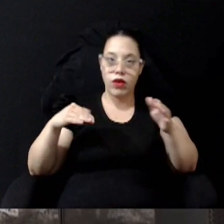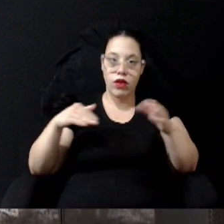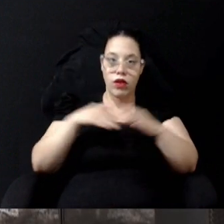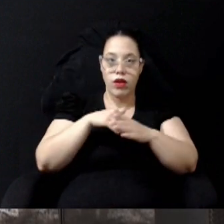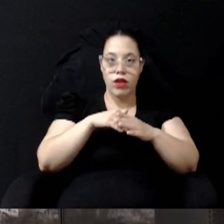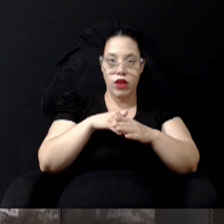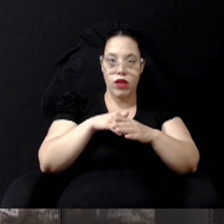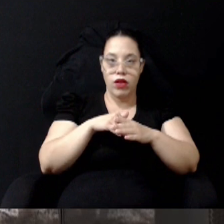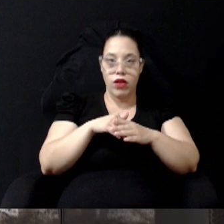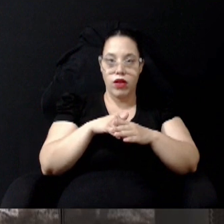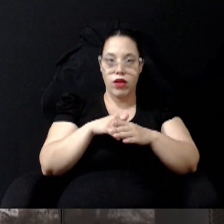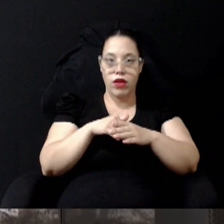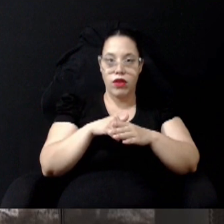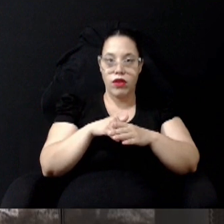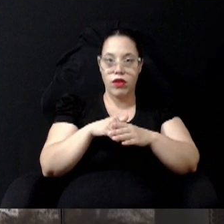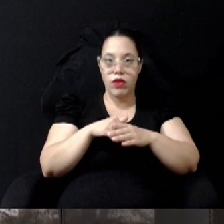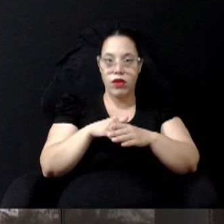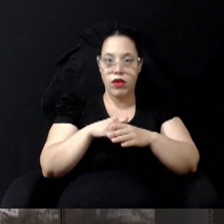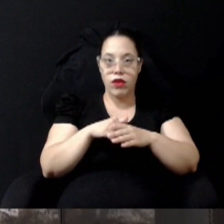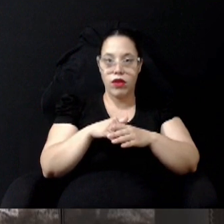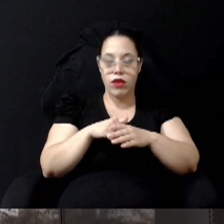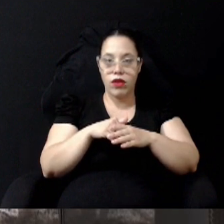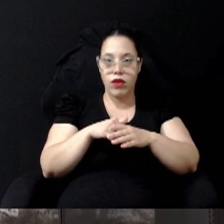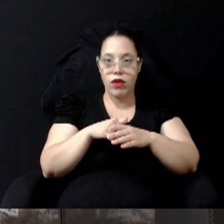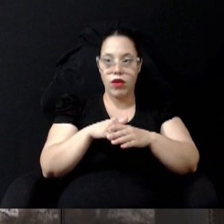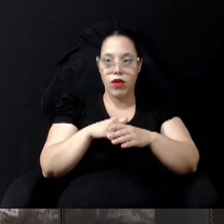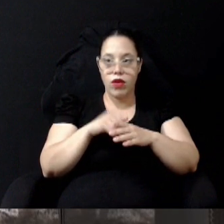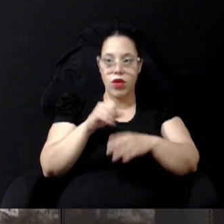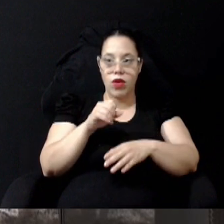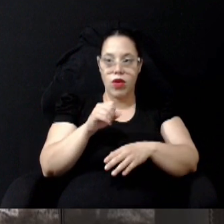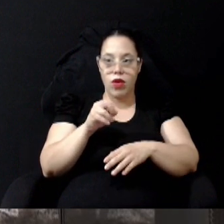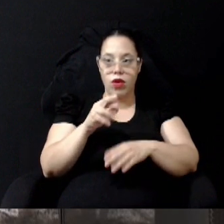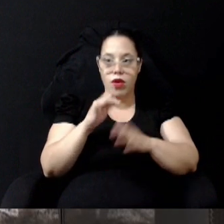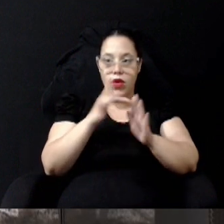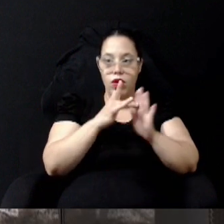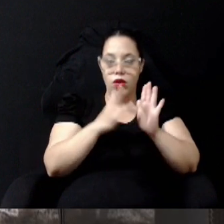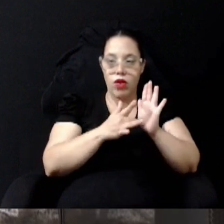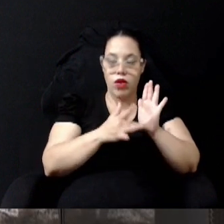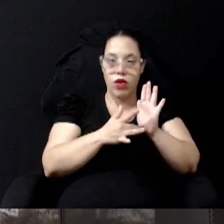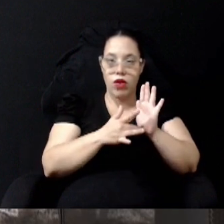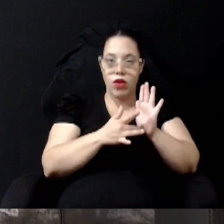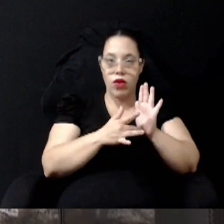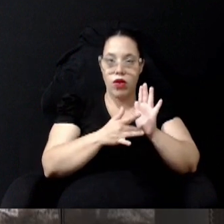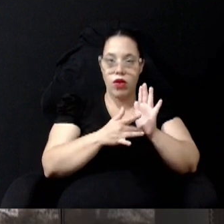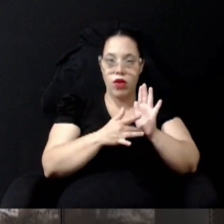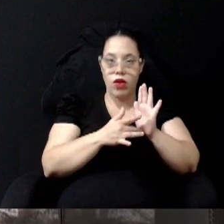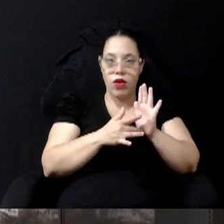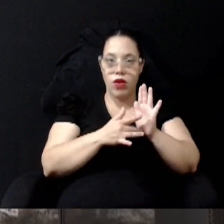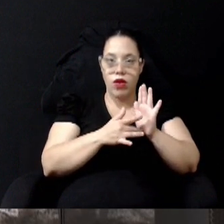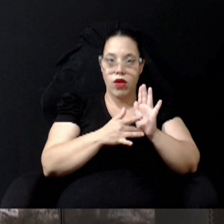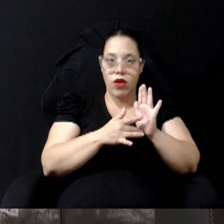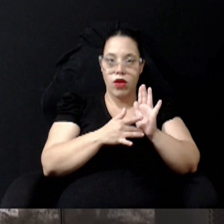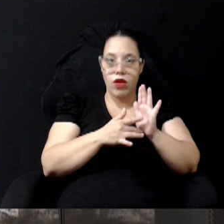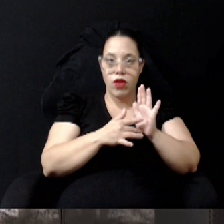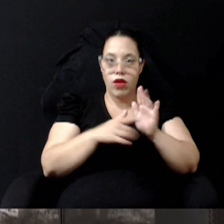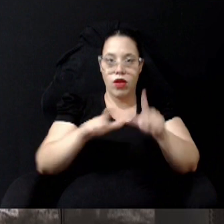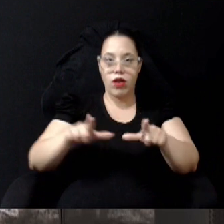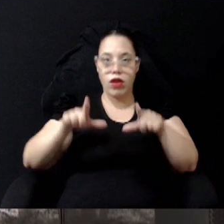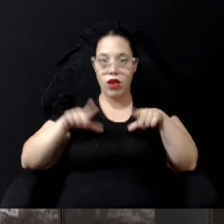de como um submarino na pauta da Câmara, um tal título de